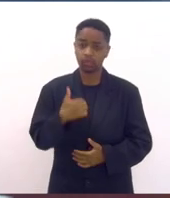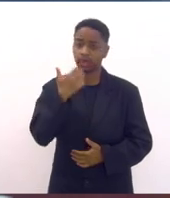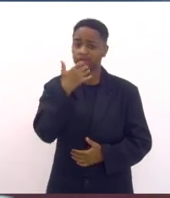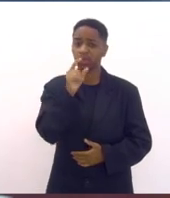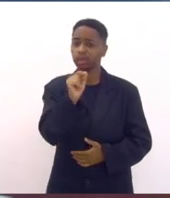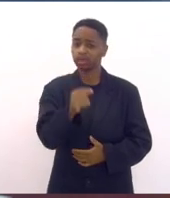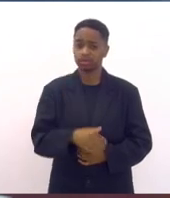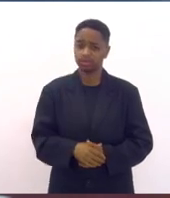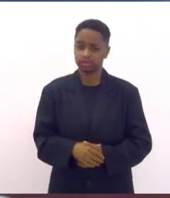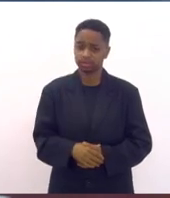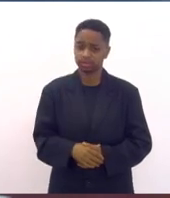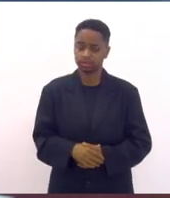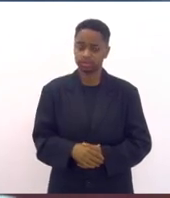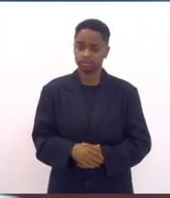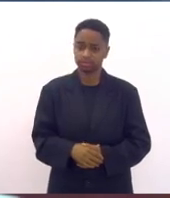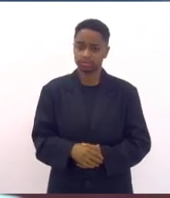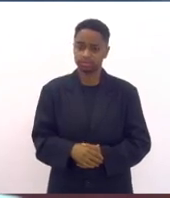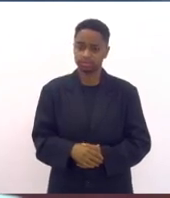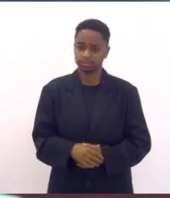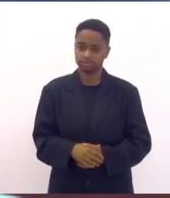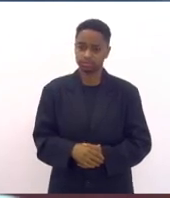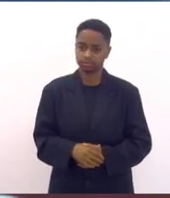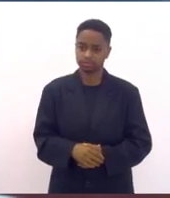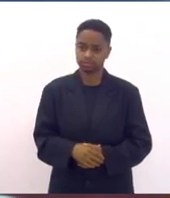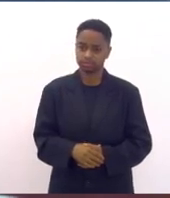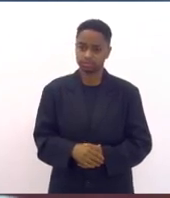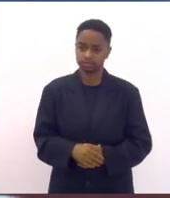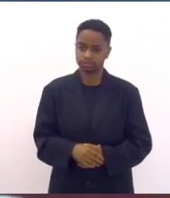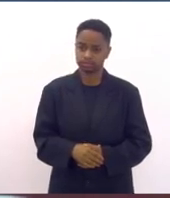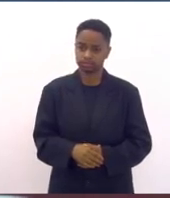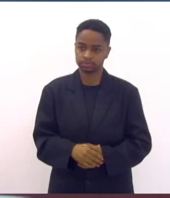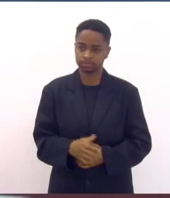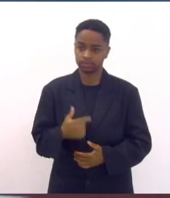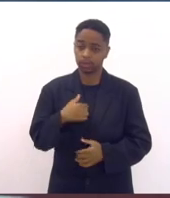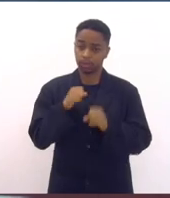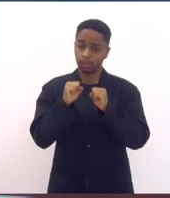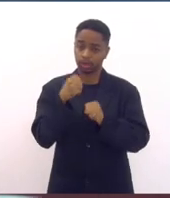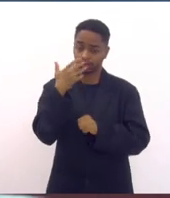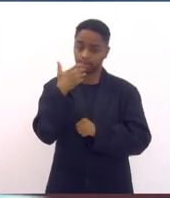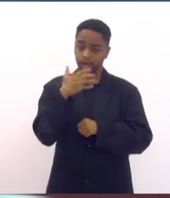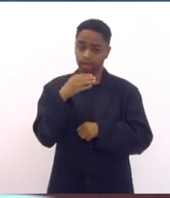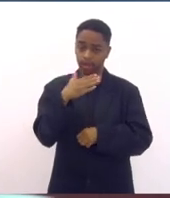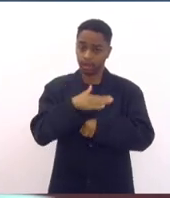qu gente posso cantar